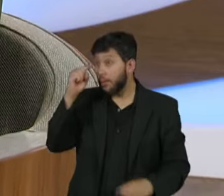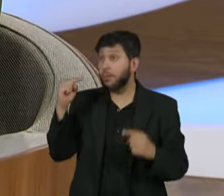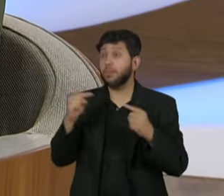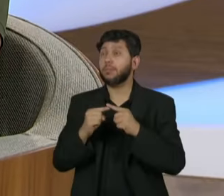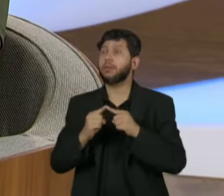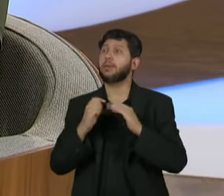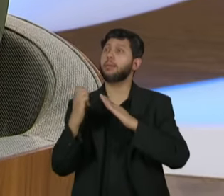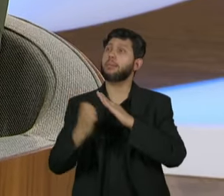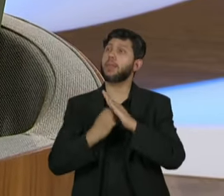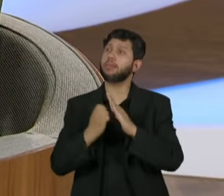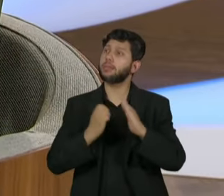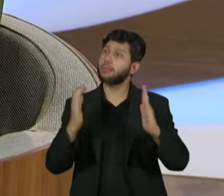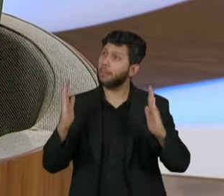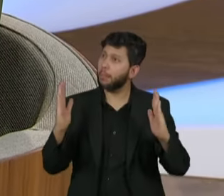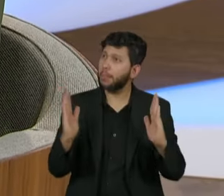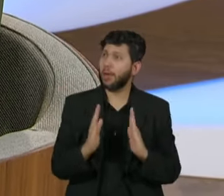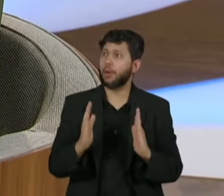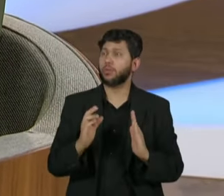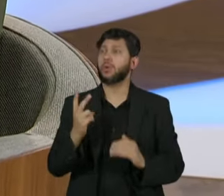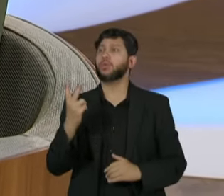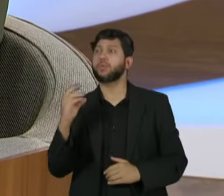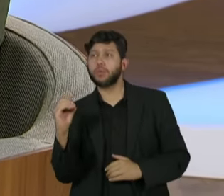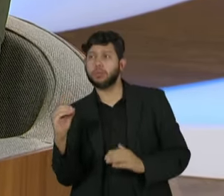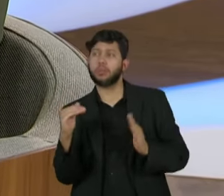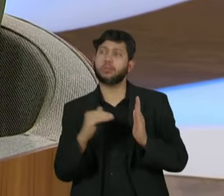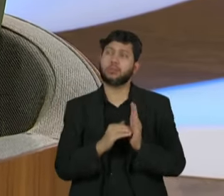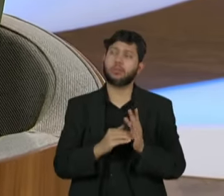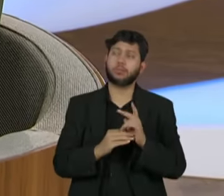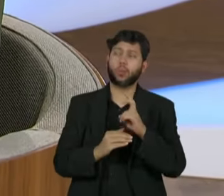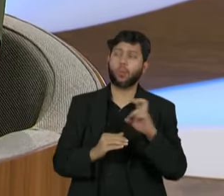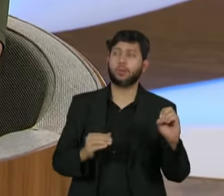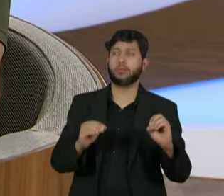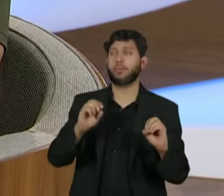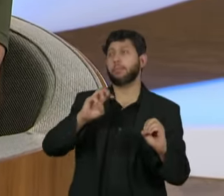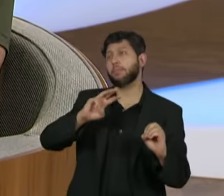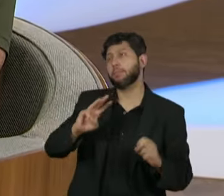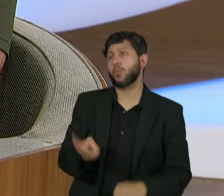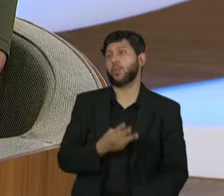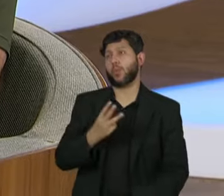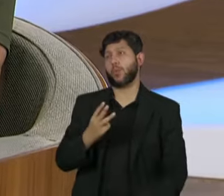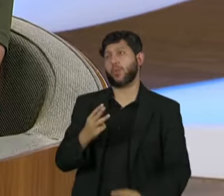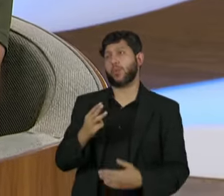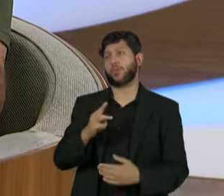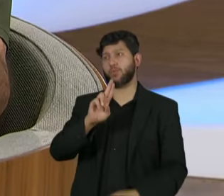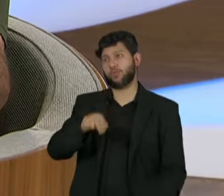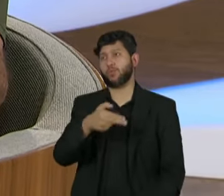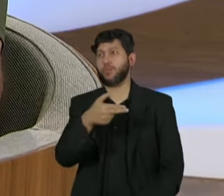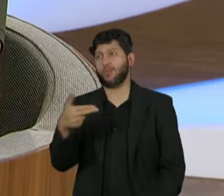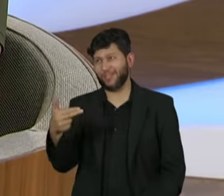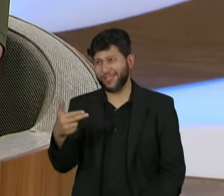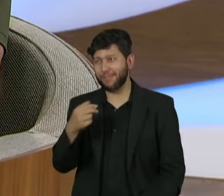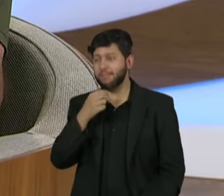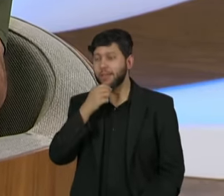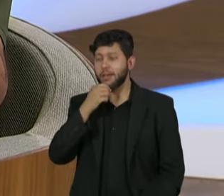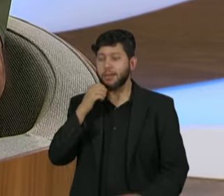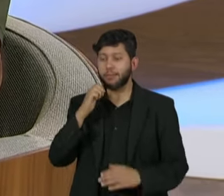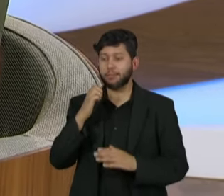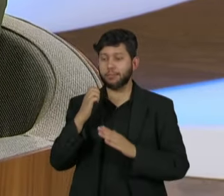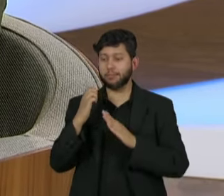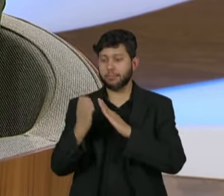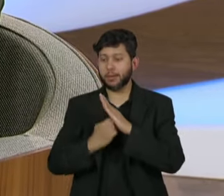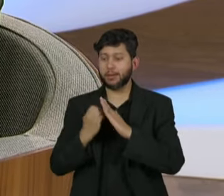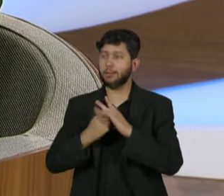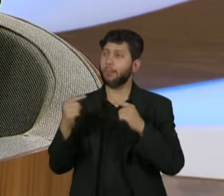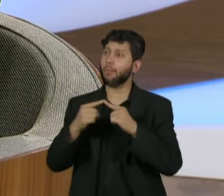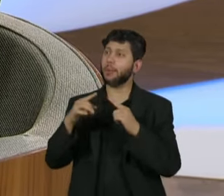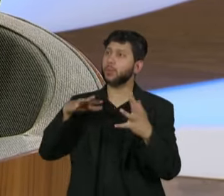de médio porte empresas que faturam de 20 a 50 milhões de euros estamos falando de 100 a 500 milhões empresas são muito mais sustentáveis